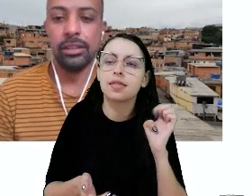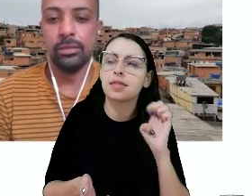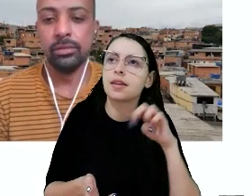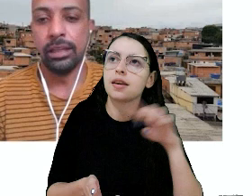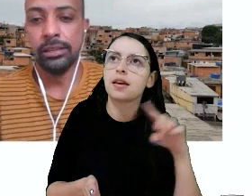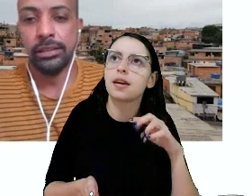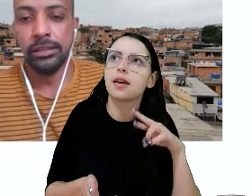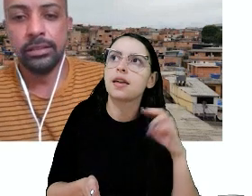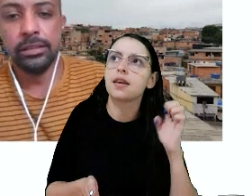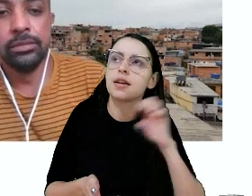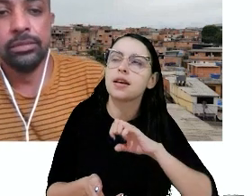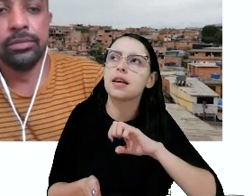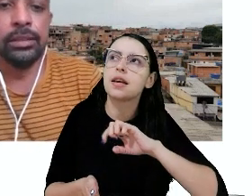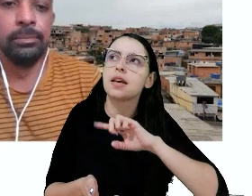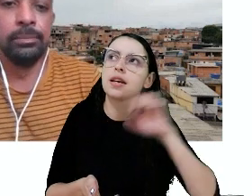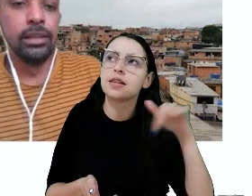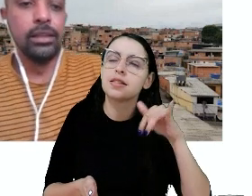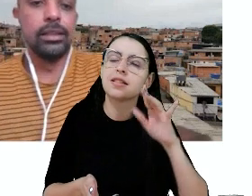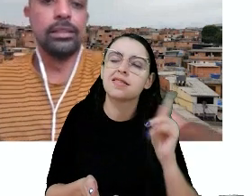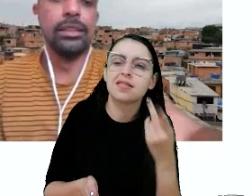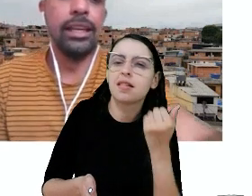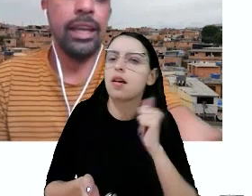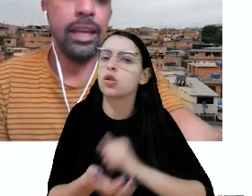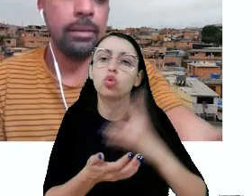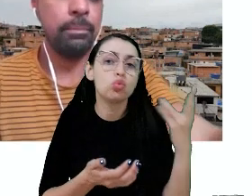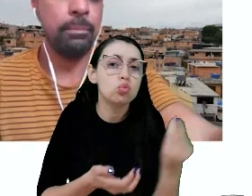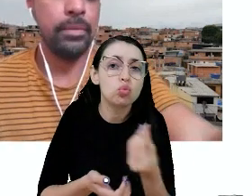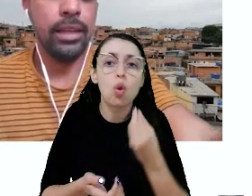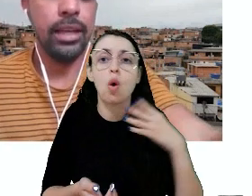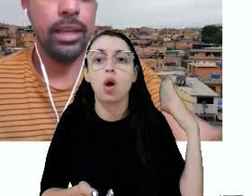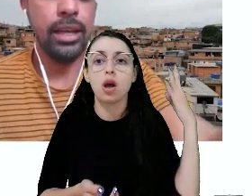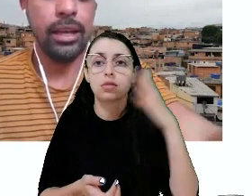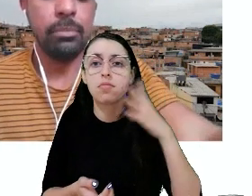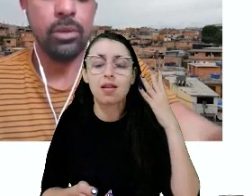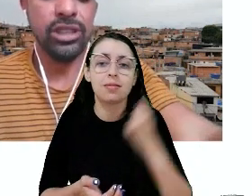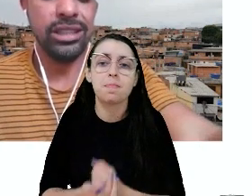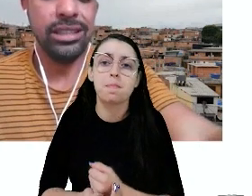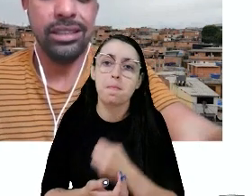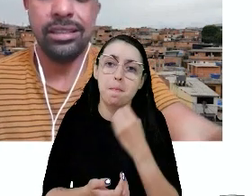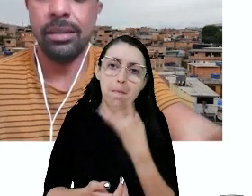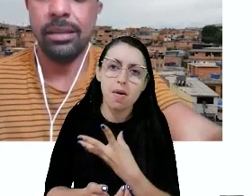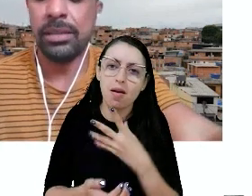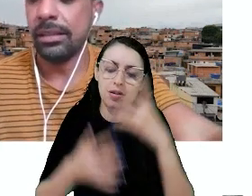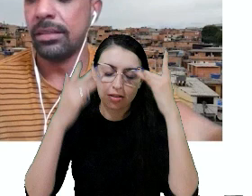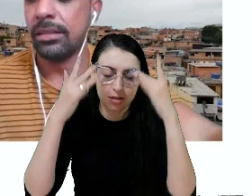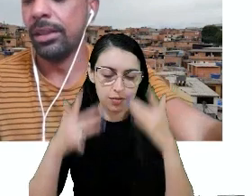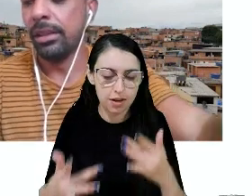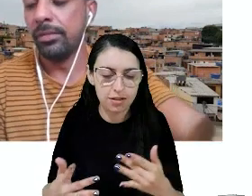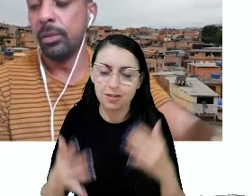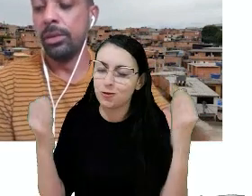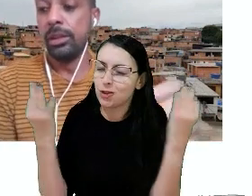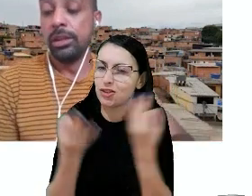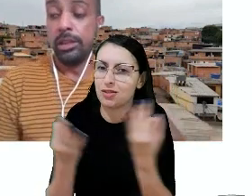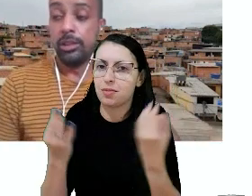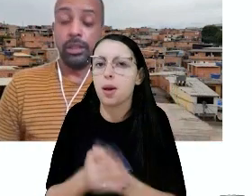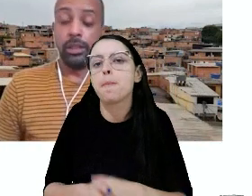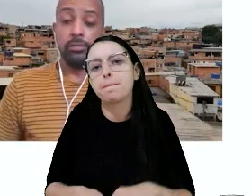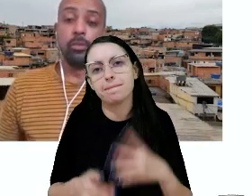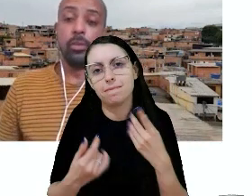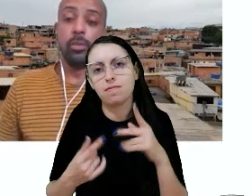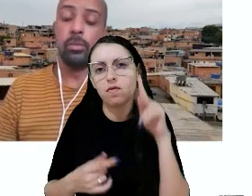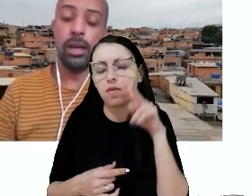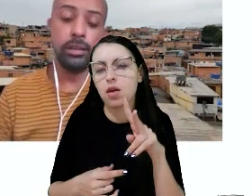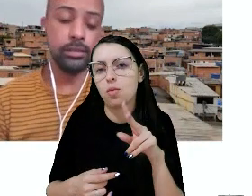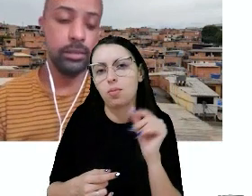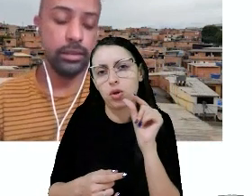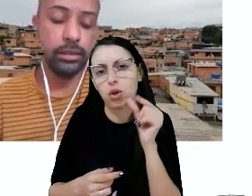também, gratidão, Thaís, Silvia, André. Poxa, que apresentação incrível. E de